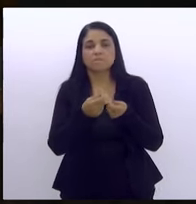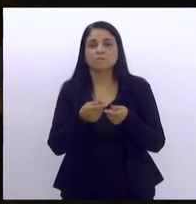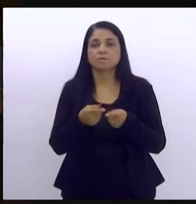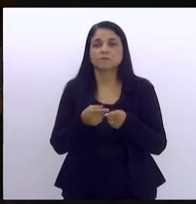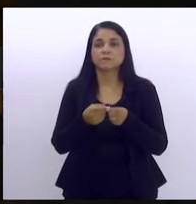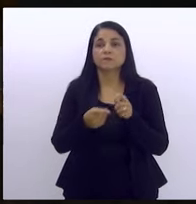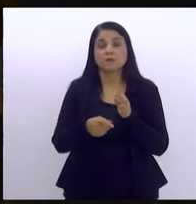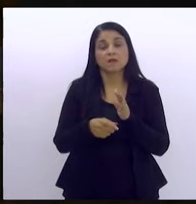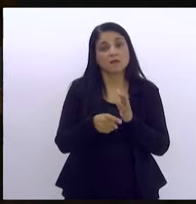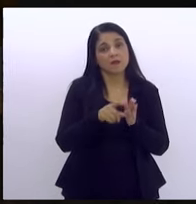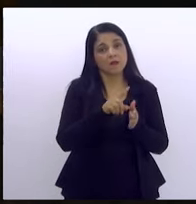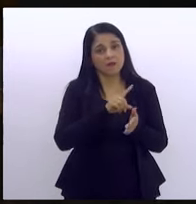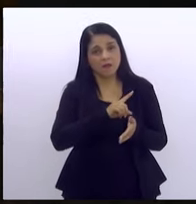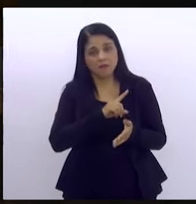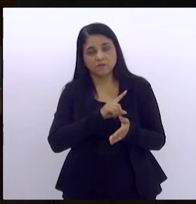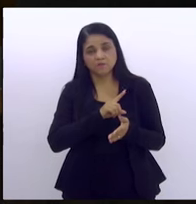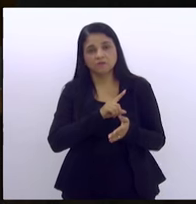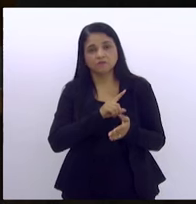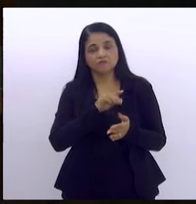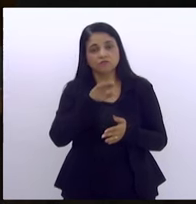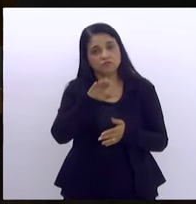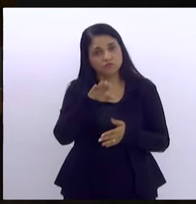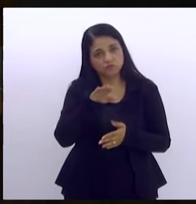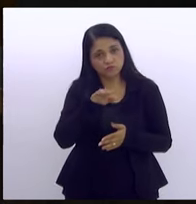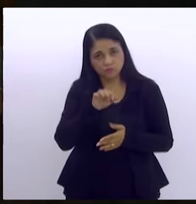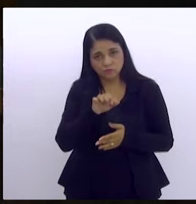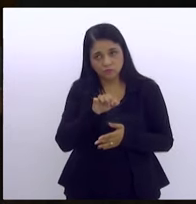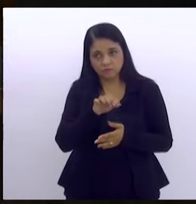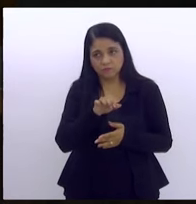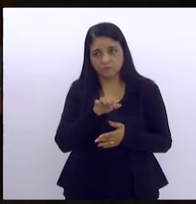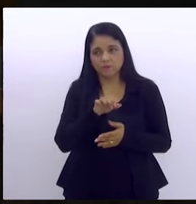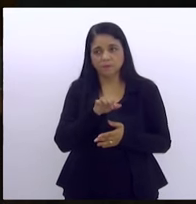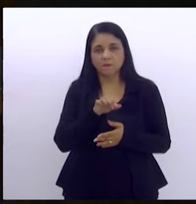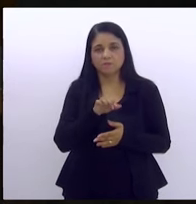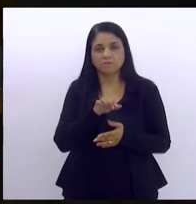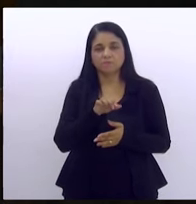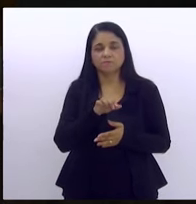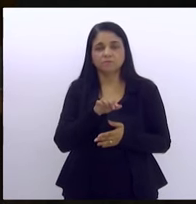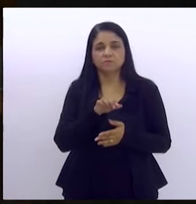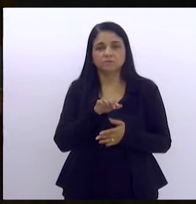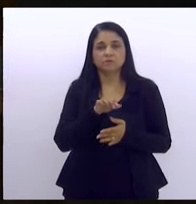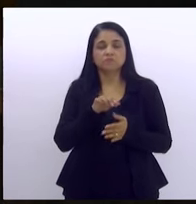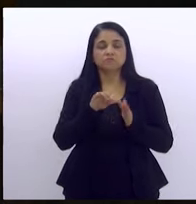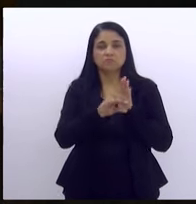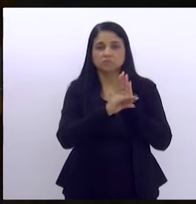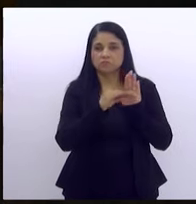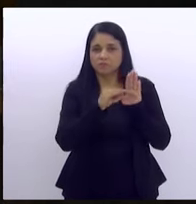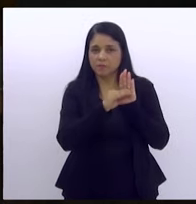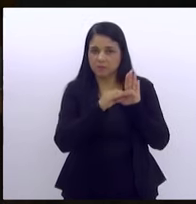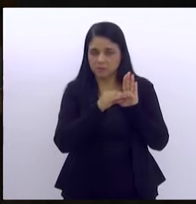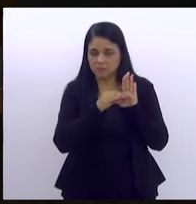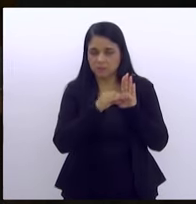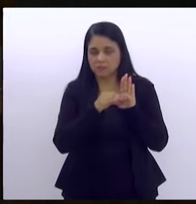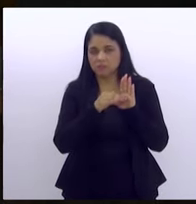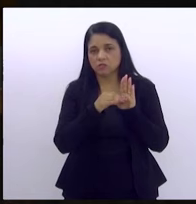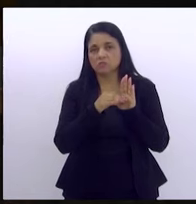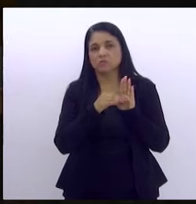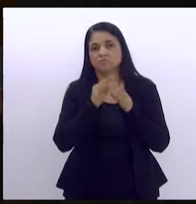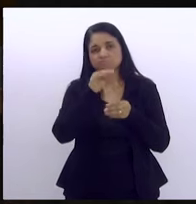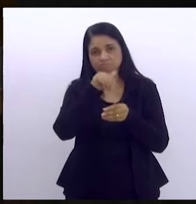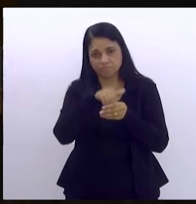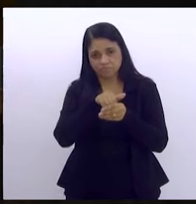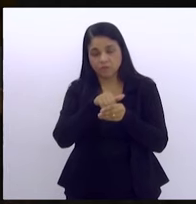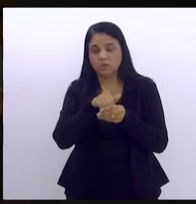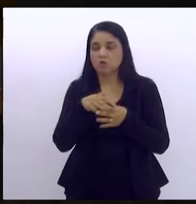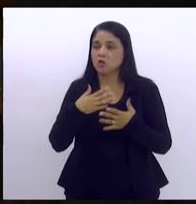da gente convocar para que se emita os pareceres, eu gostaria aqui, para todos